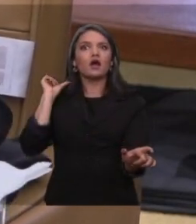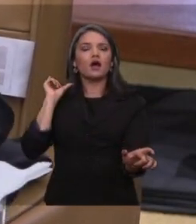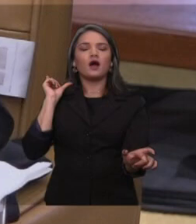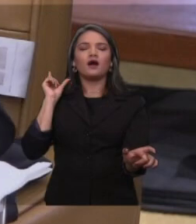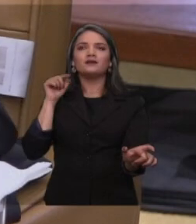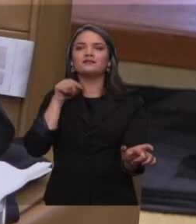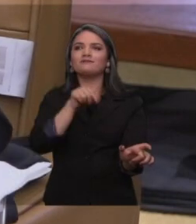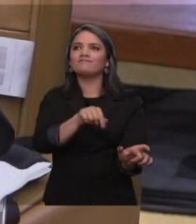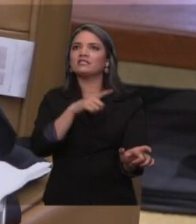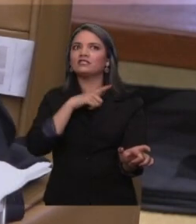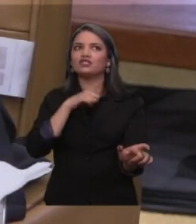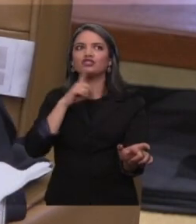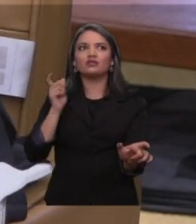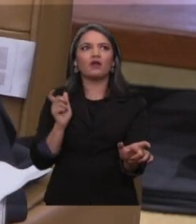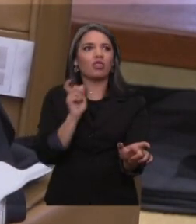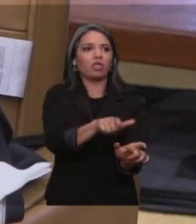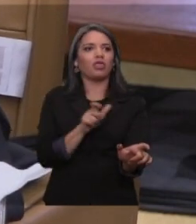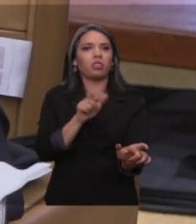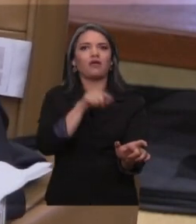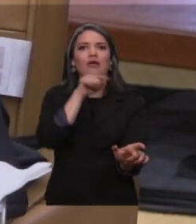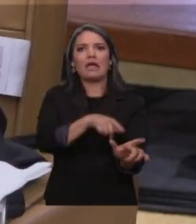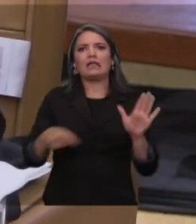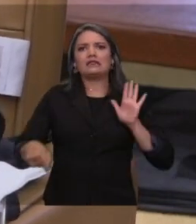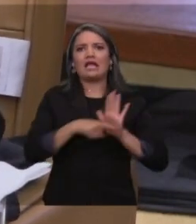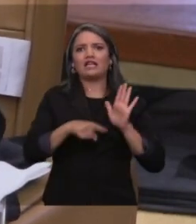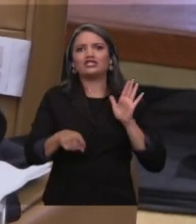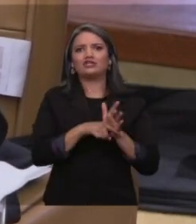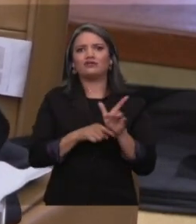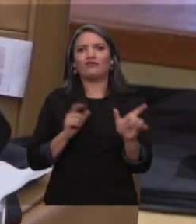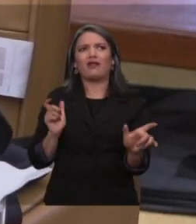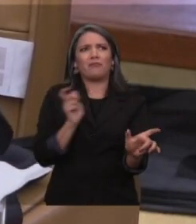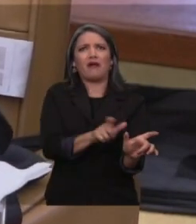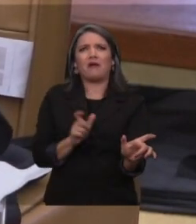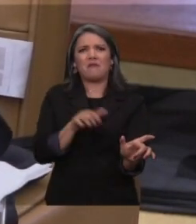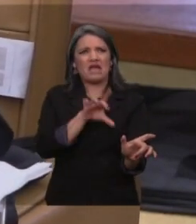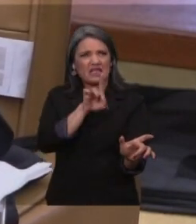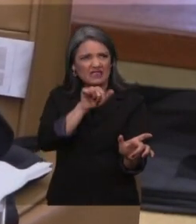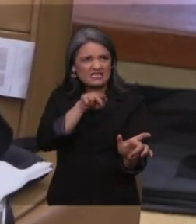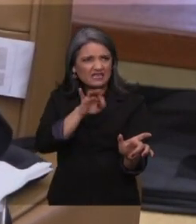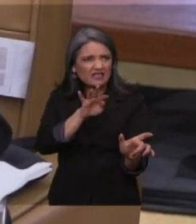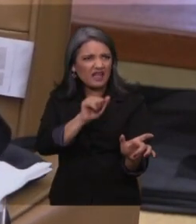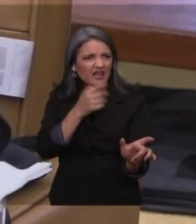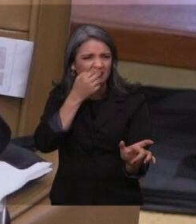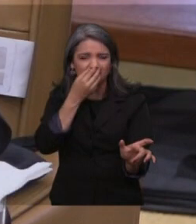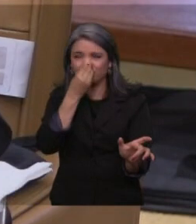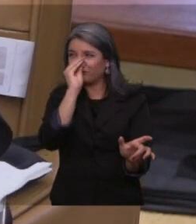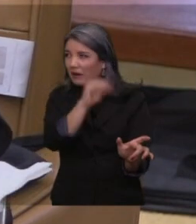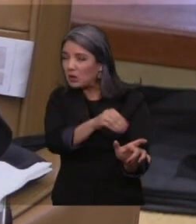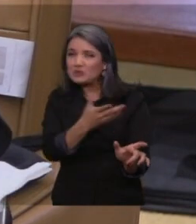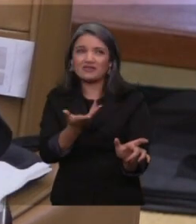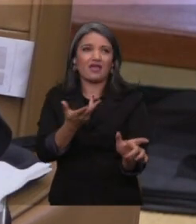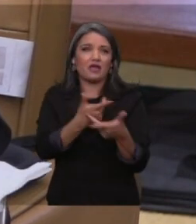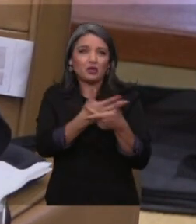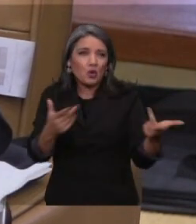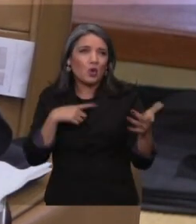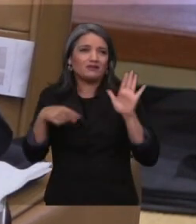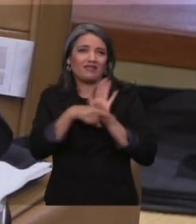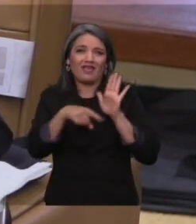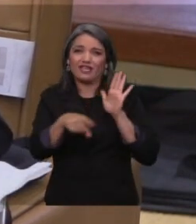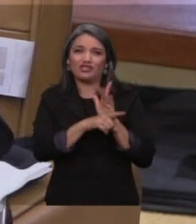carga imensamente negativa. Portanto, não raro, esses significantes